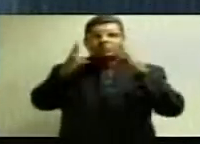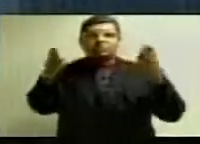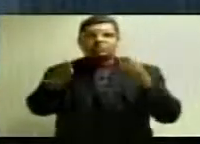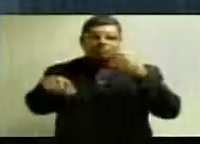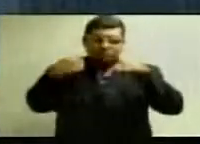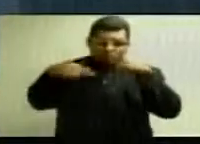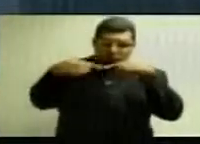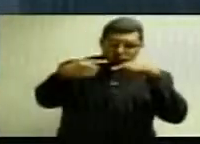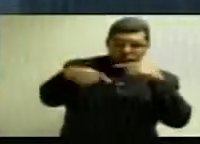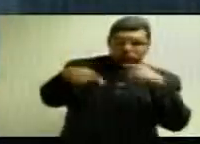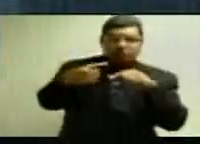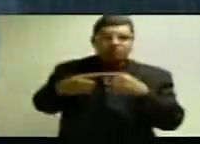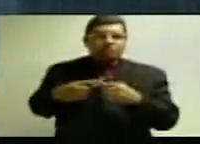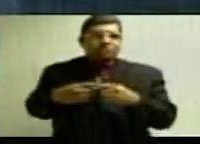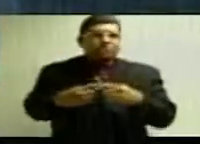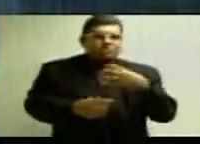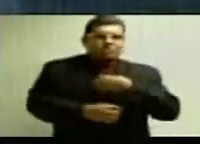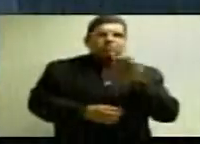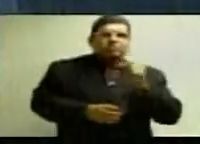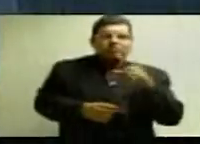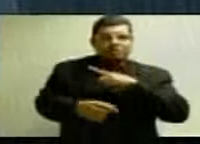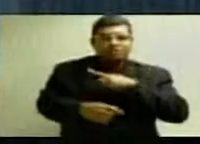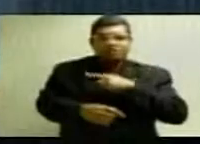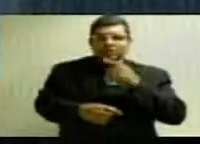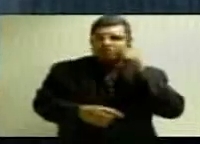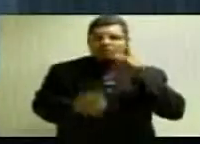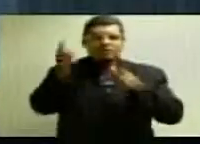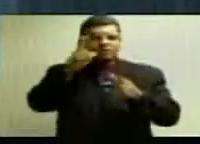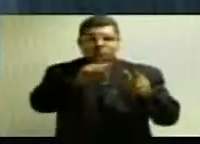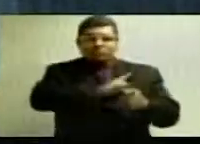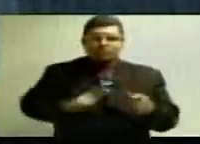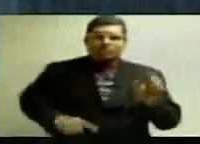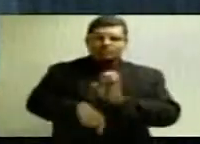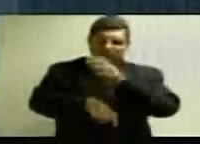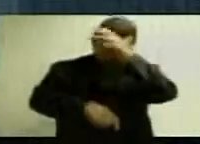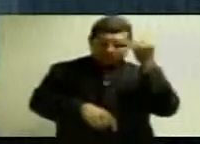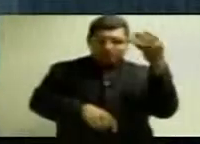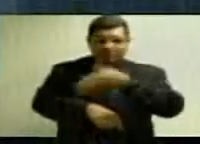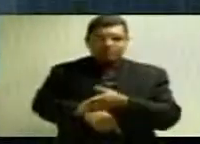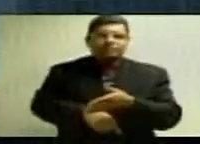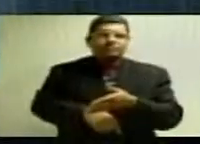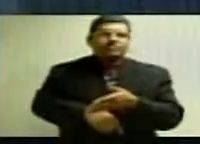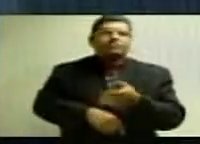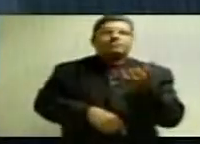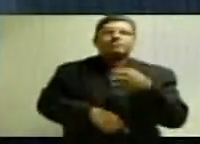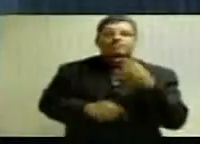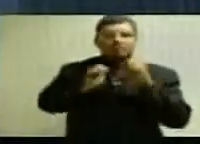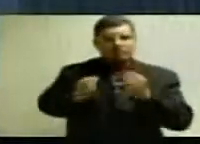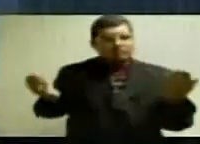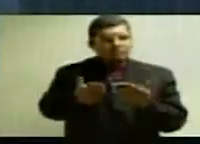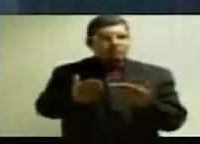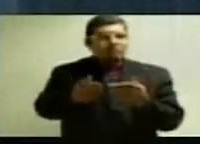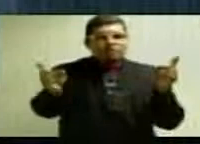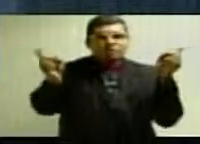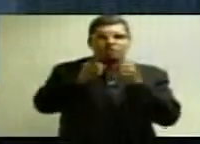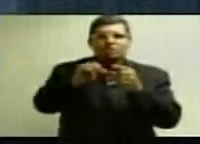um canal de diálogo no sentido de tentar convencer o governo do Estado do Amazonas de que nós podemos